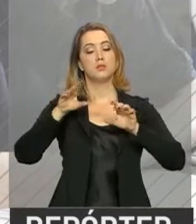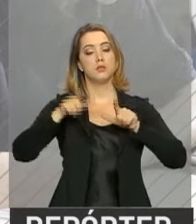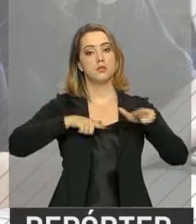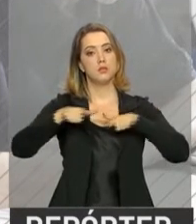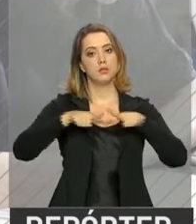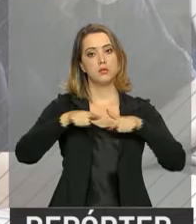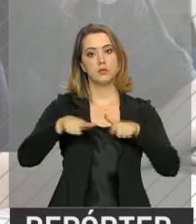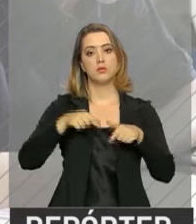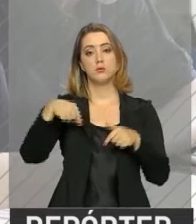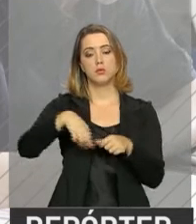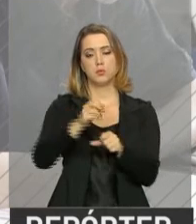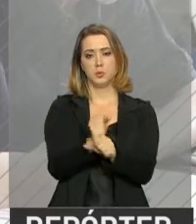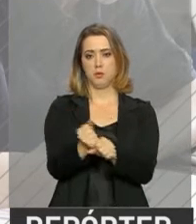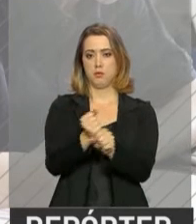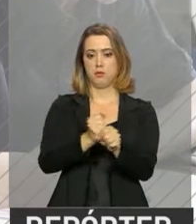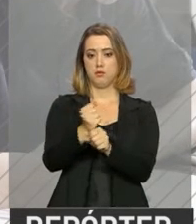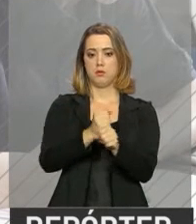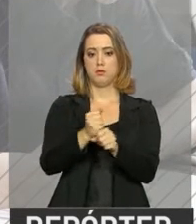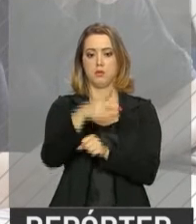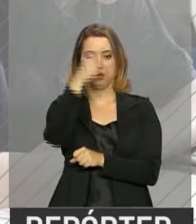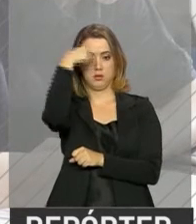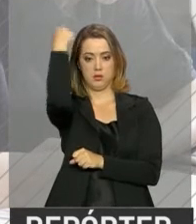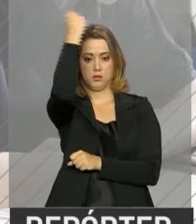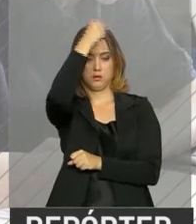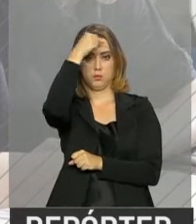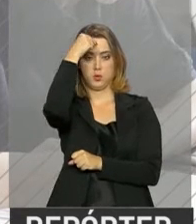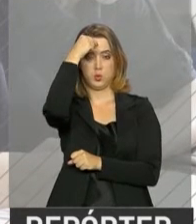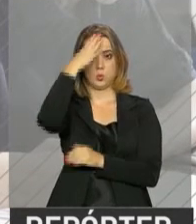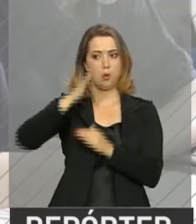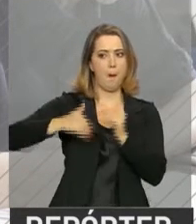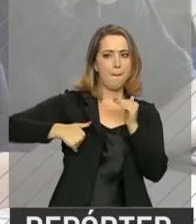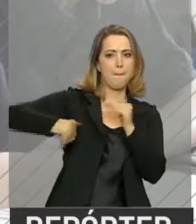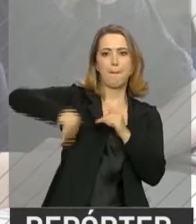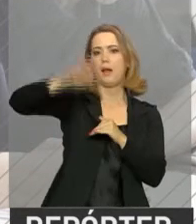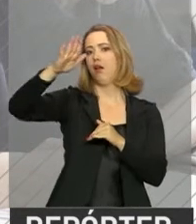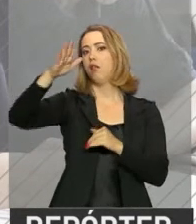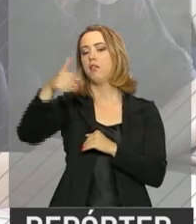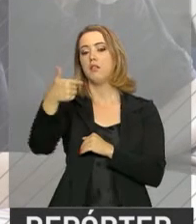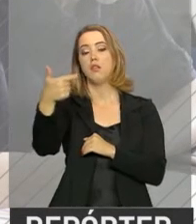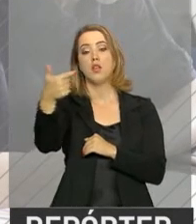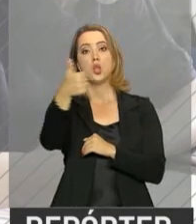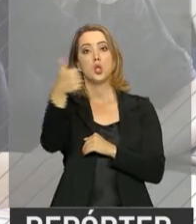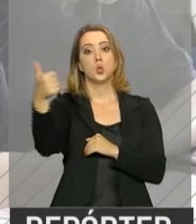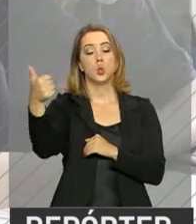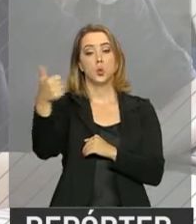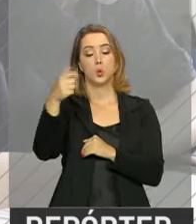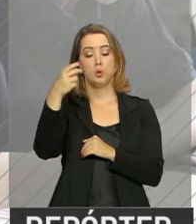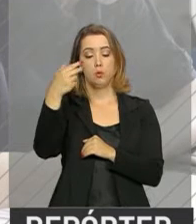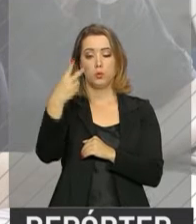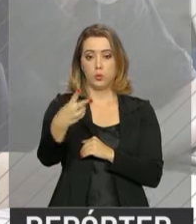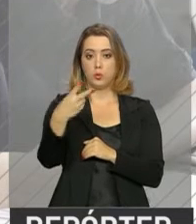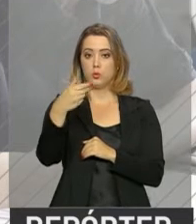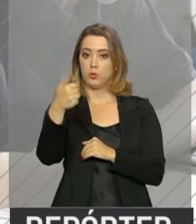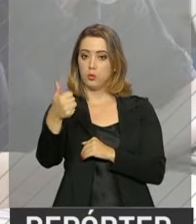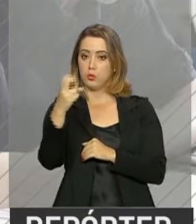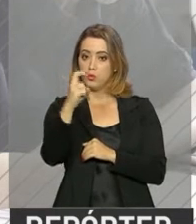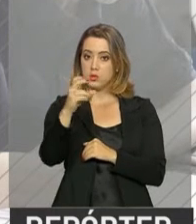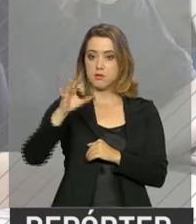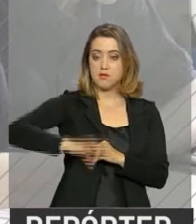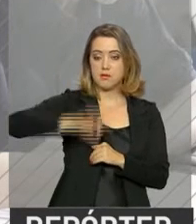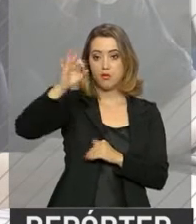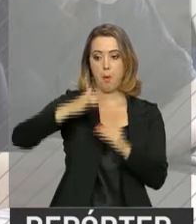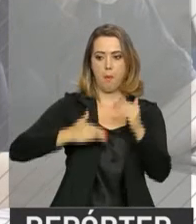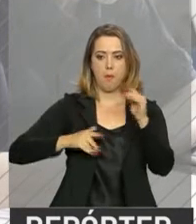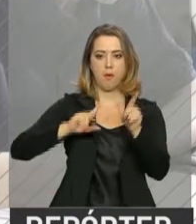em 2016 o espírito santo ultrapassou esta meta em 215% com mais de quatro mil jovens